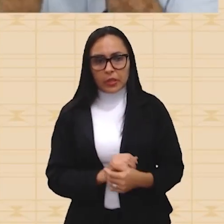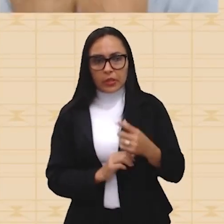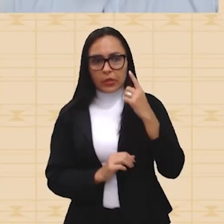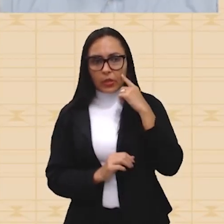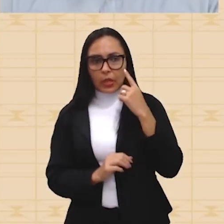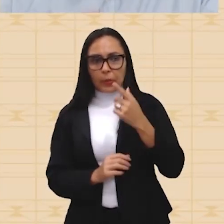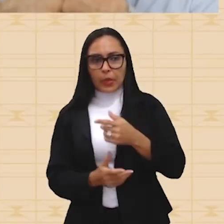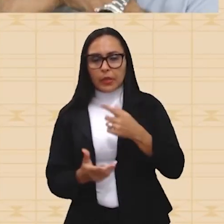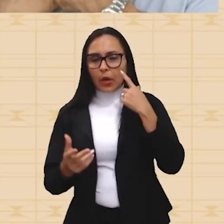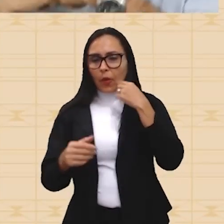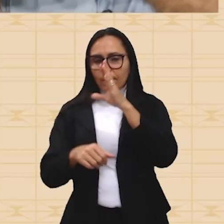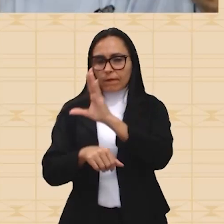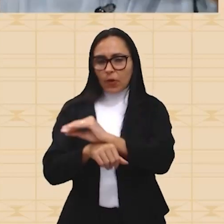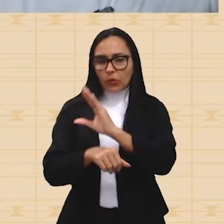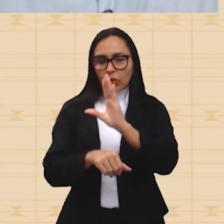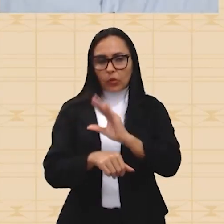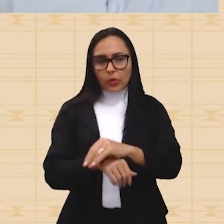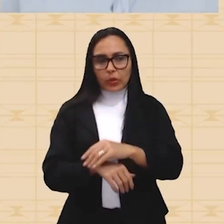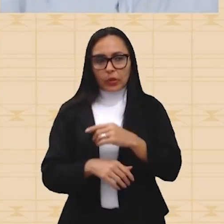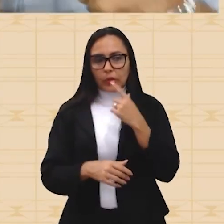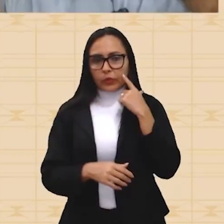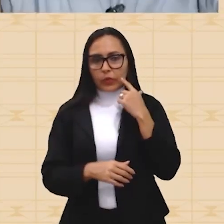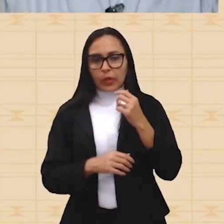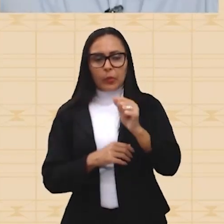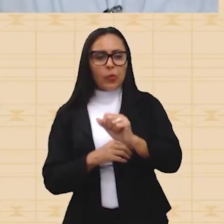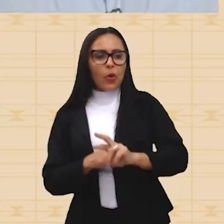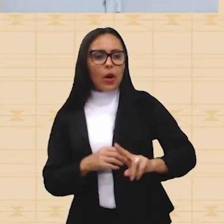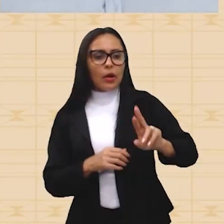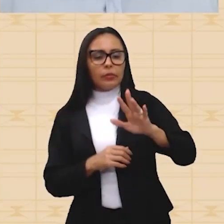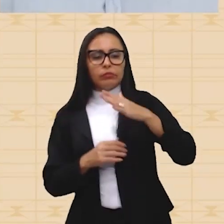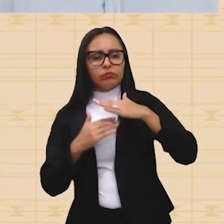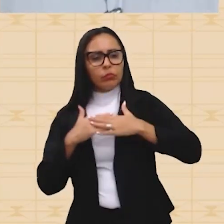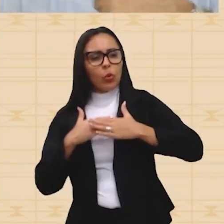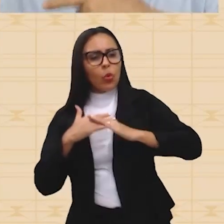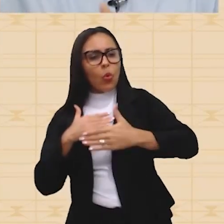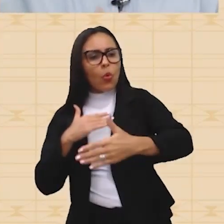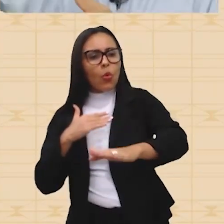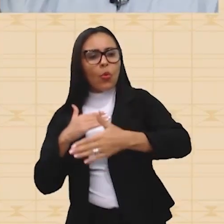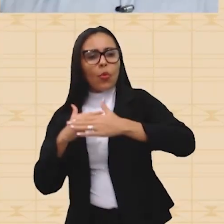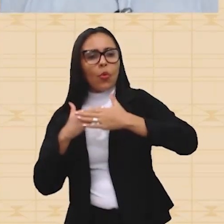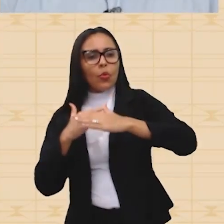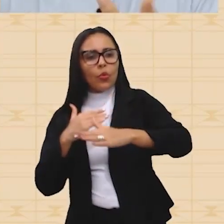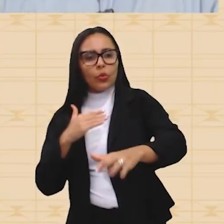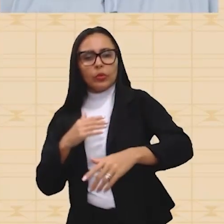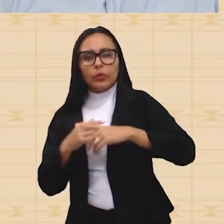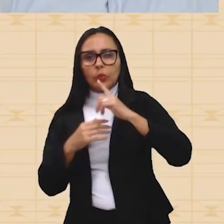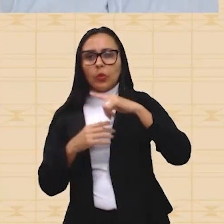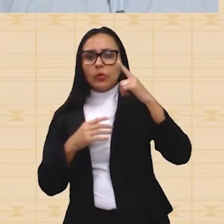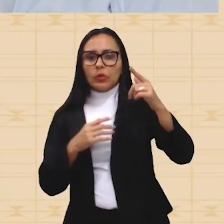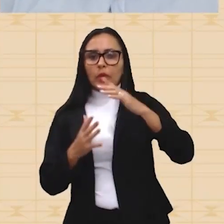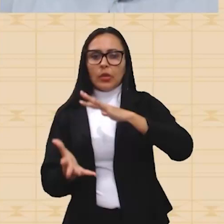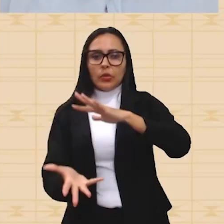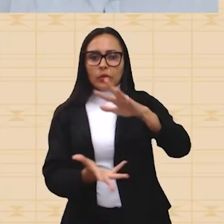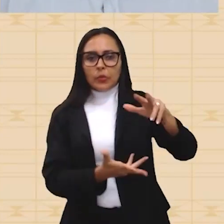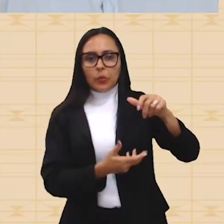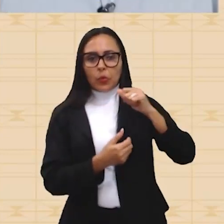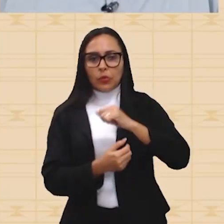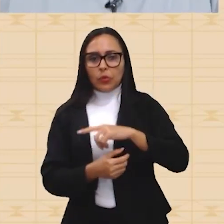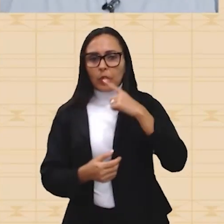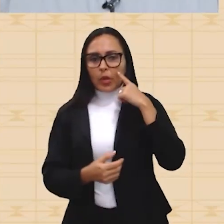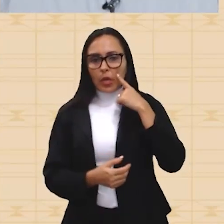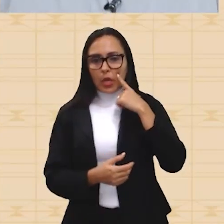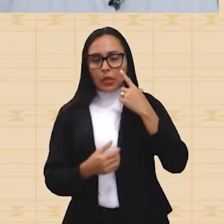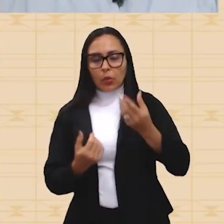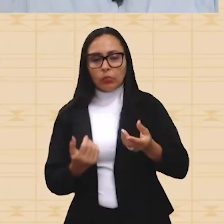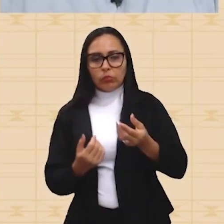uma fotografia pelo ar, por ondas, né, para o outro lado do mundo em frações de segundos. Se